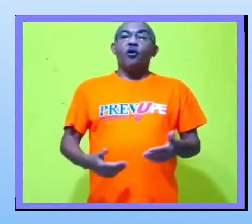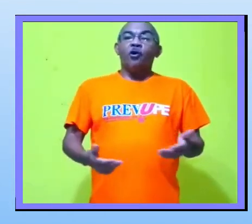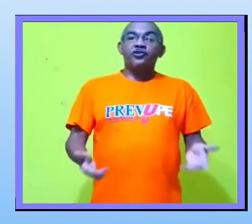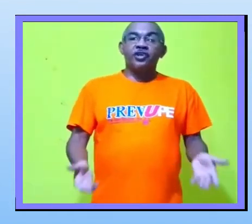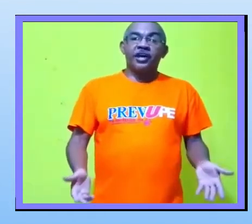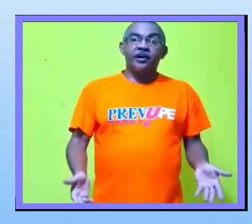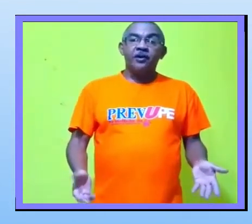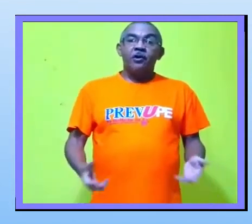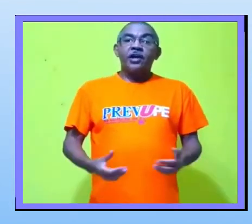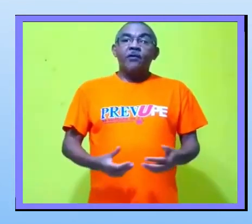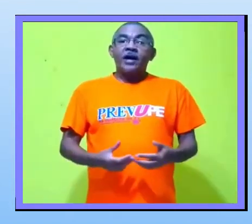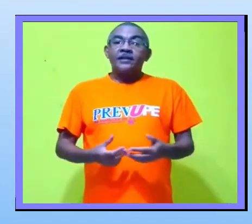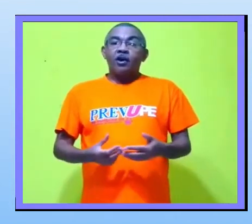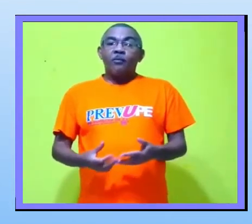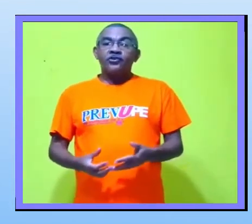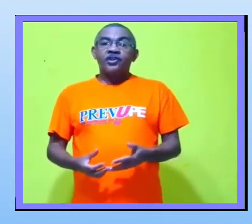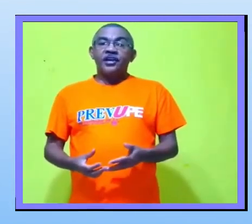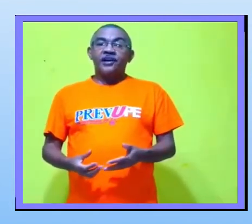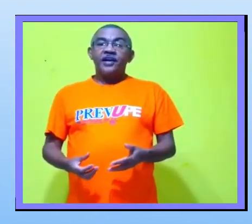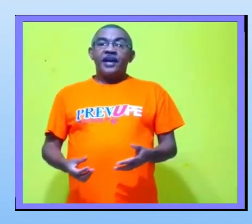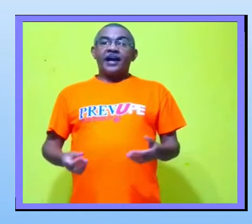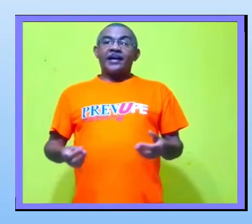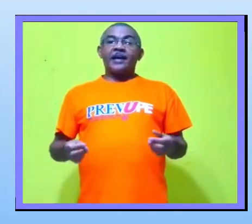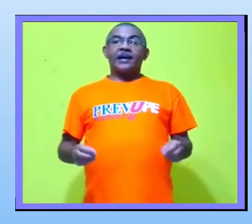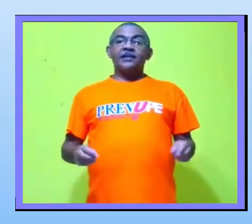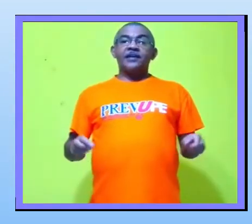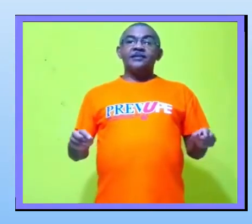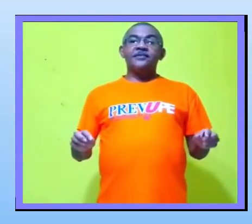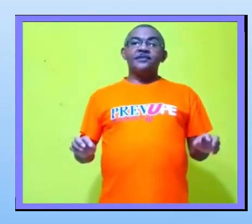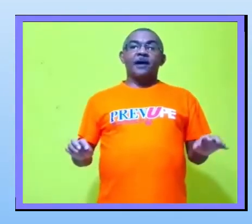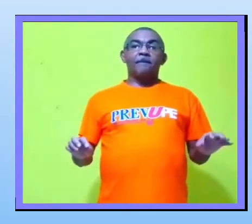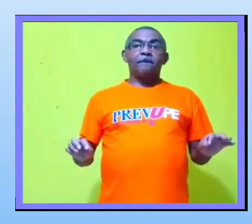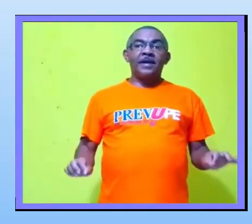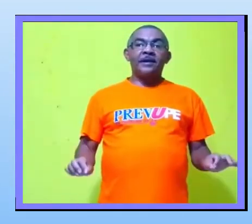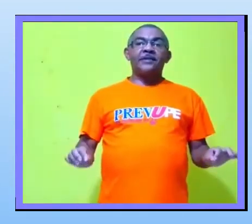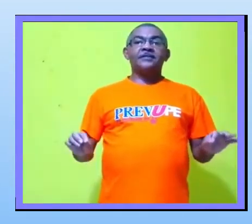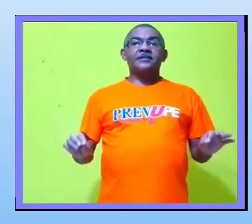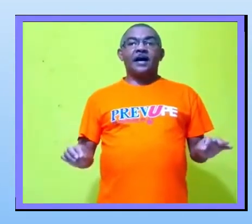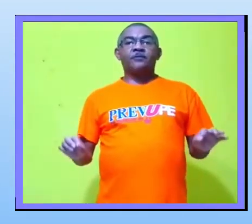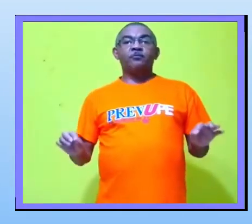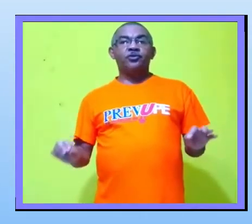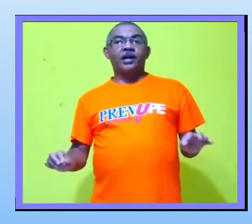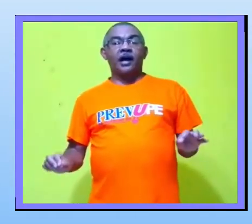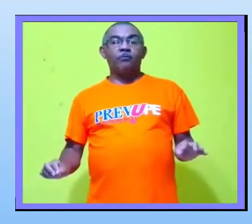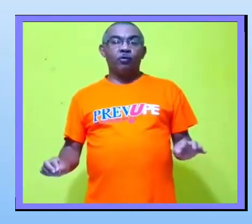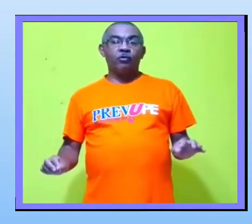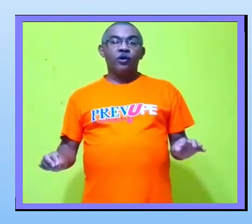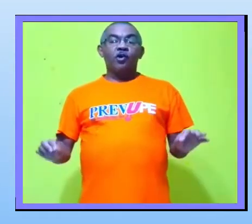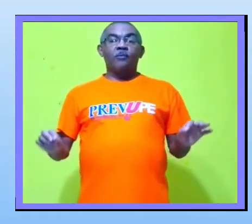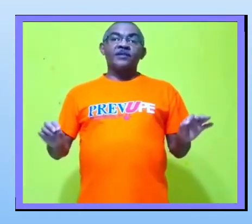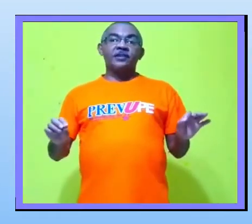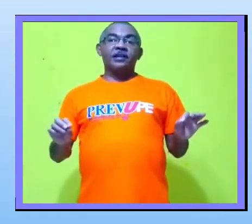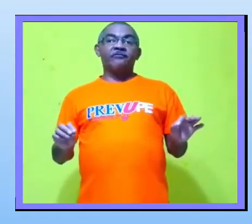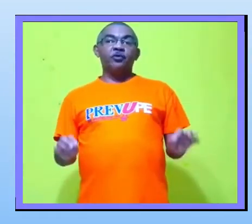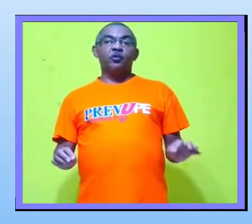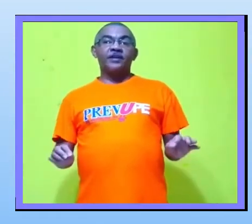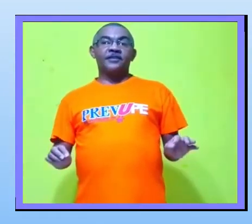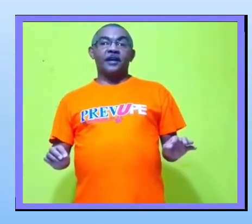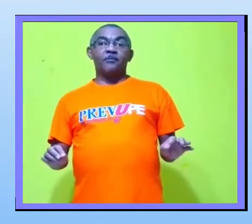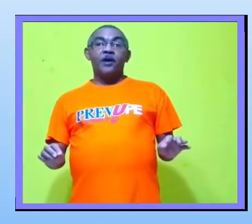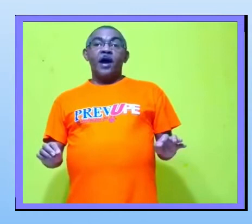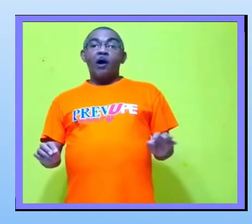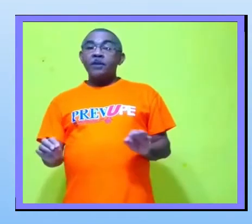cadeias homogêneas, que é uma cadeia homogênea, é aquela cadeia que existe apenas átomos de carbono, como a gente está